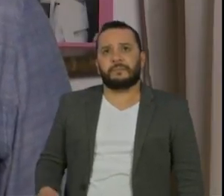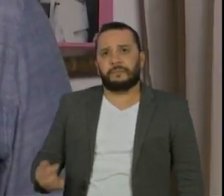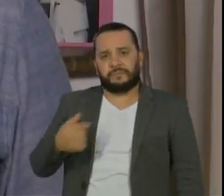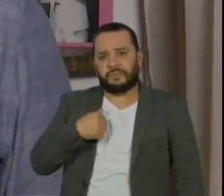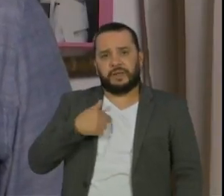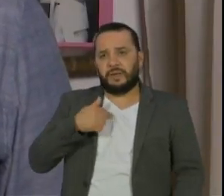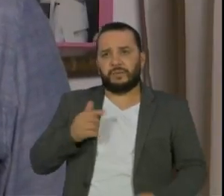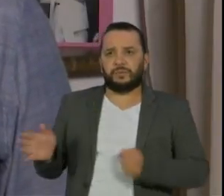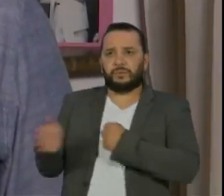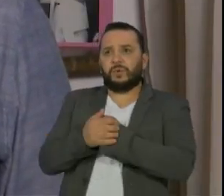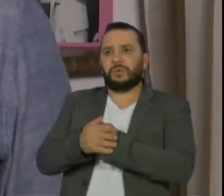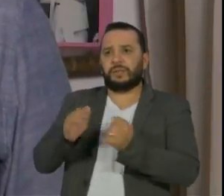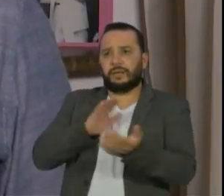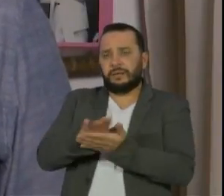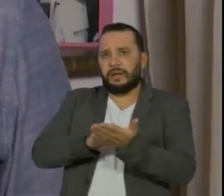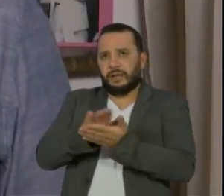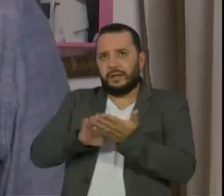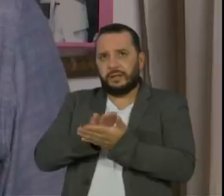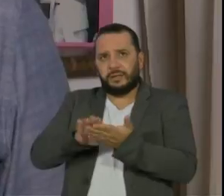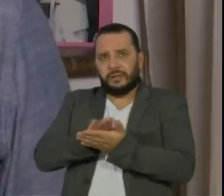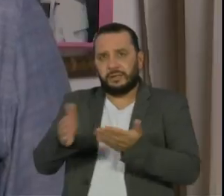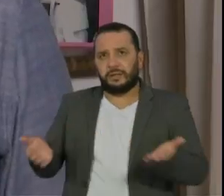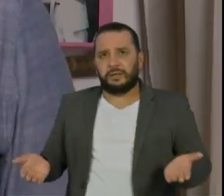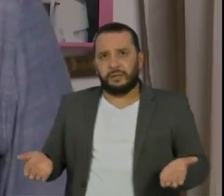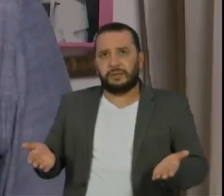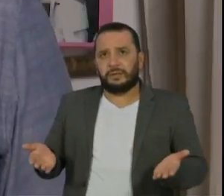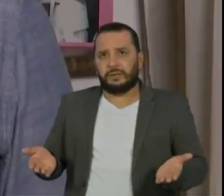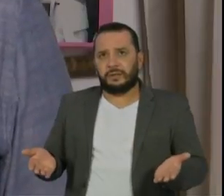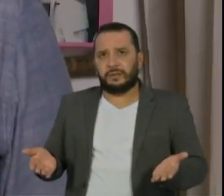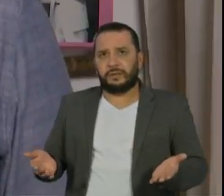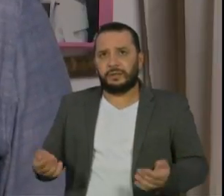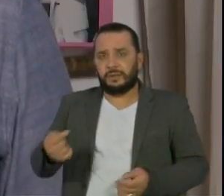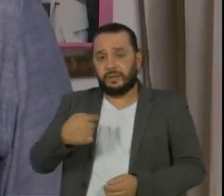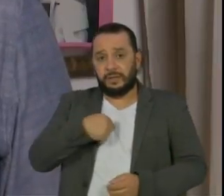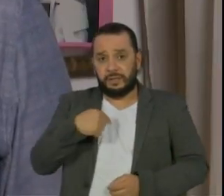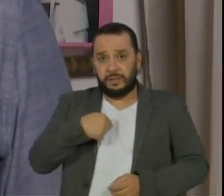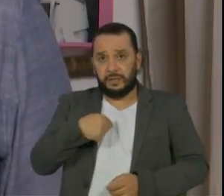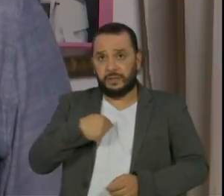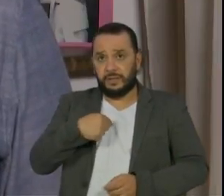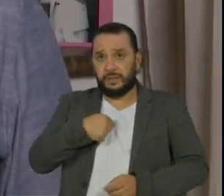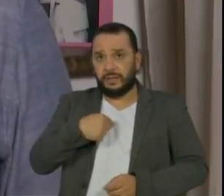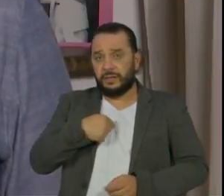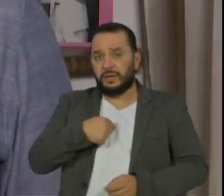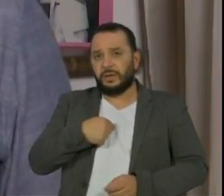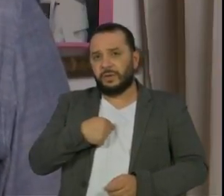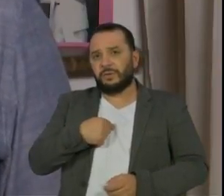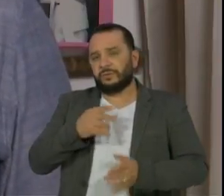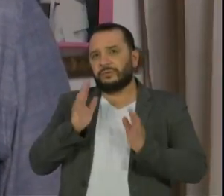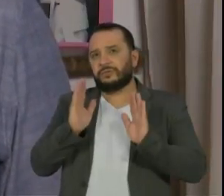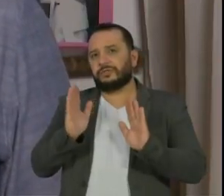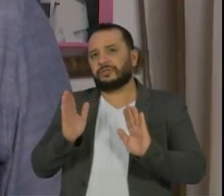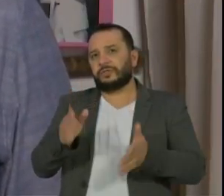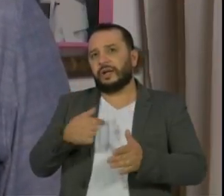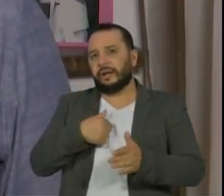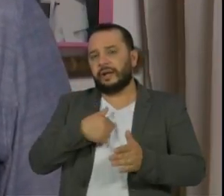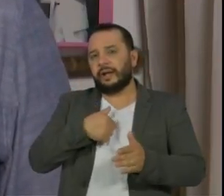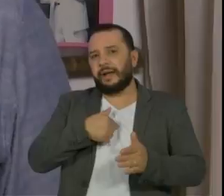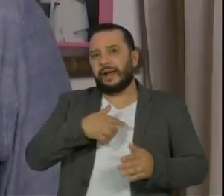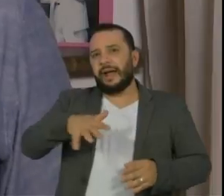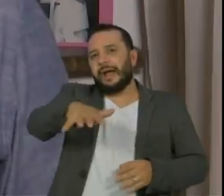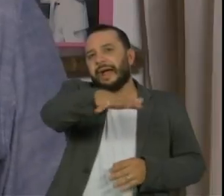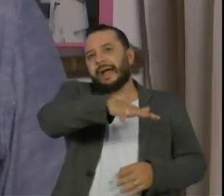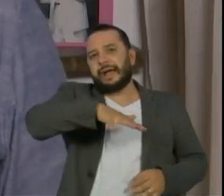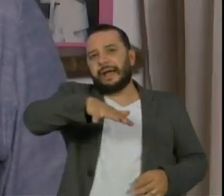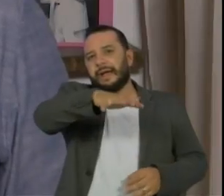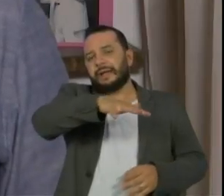a esconder, nem nada disso, e assim, eu sou um cara muito distante das relações empresariais, muito